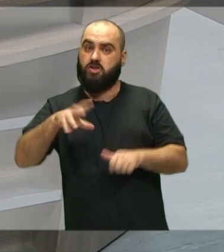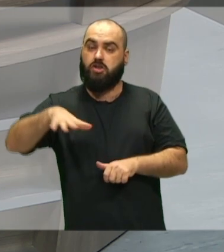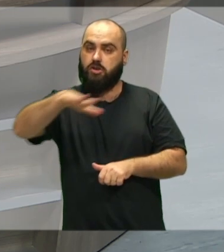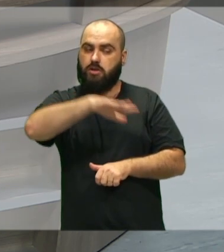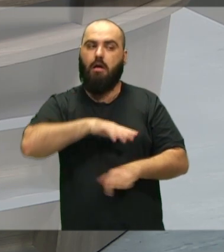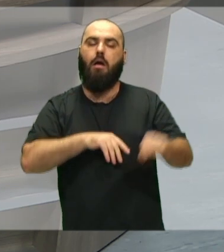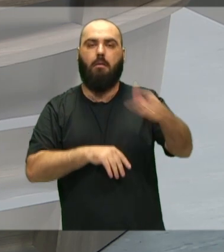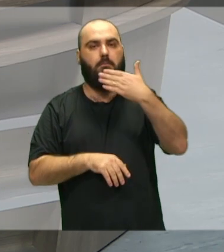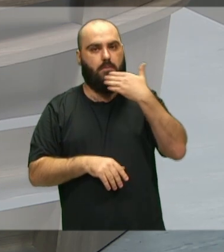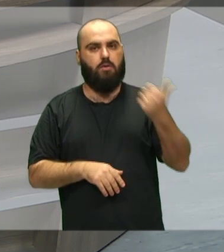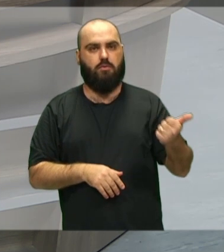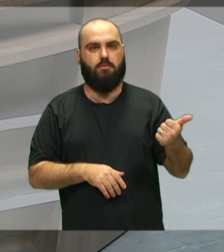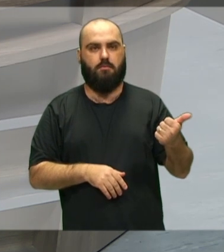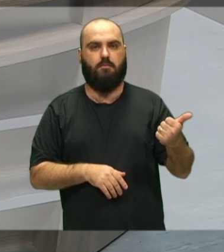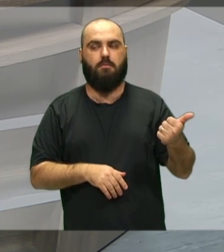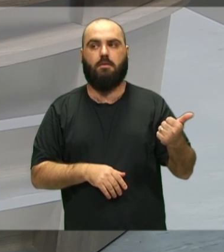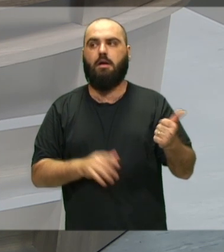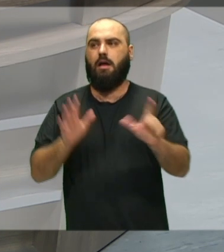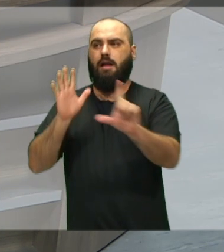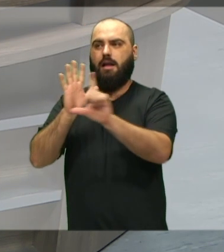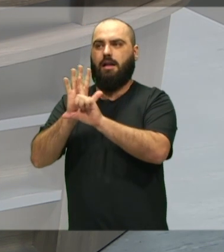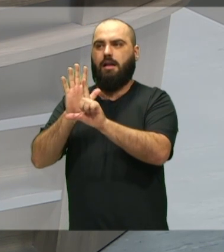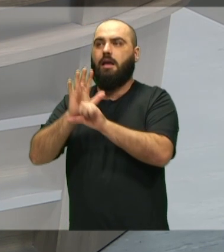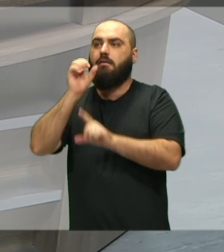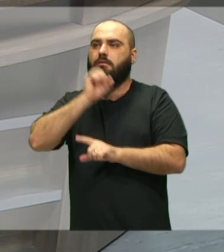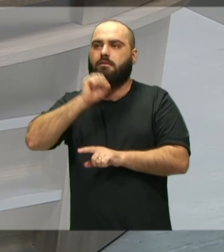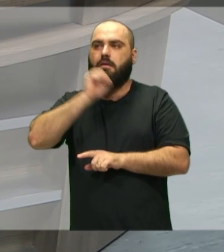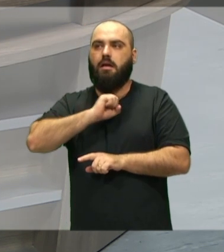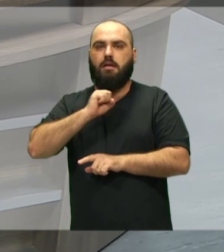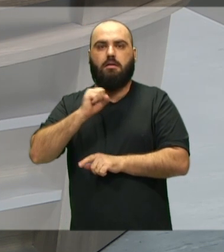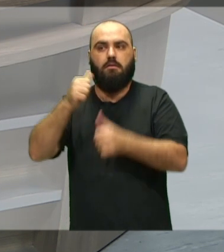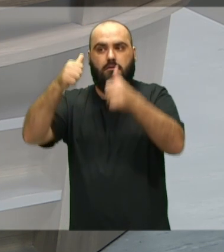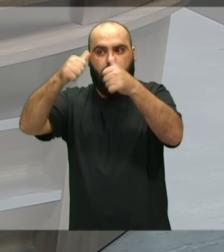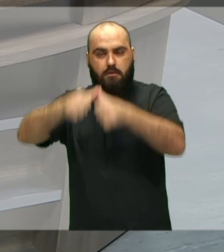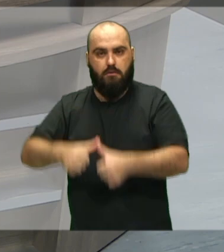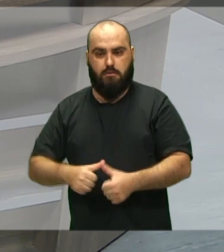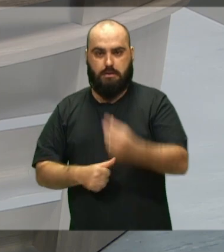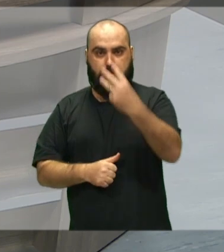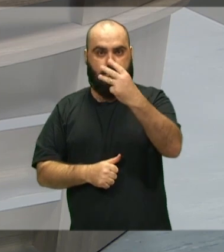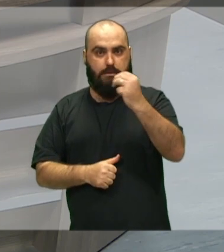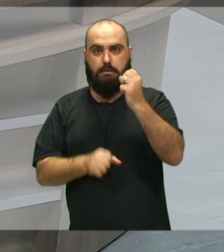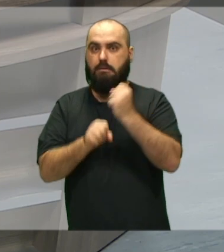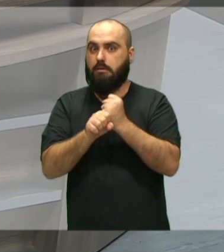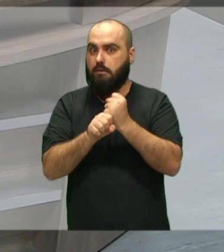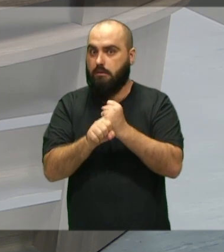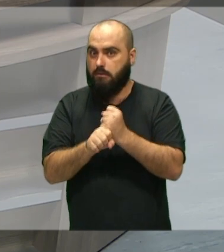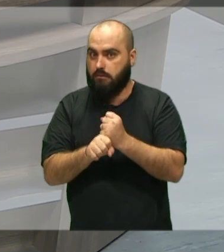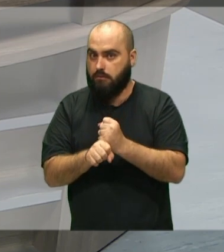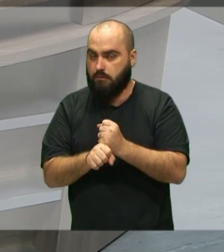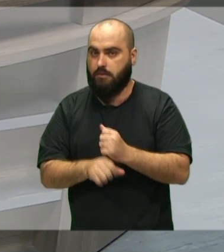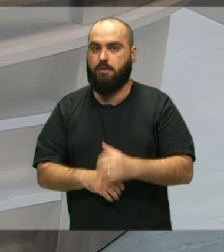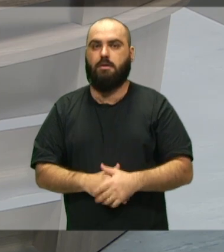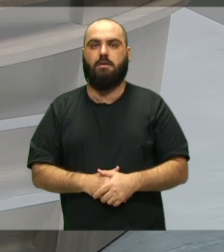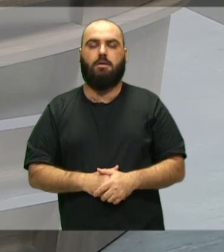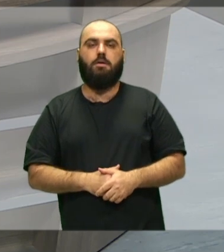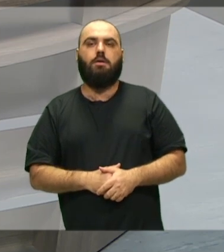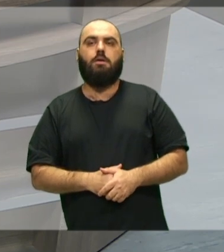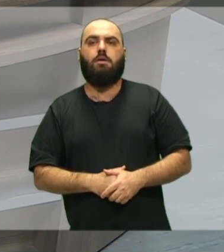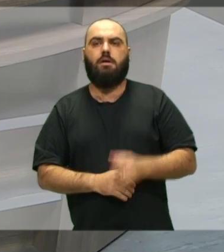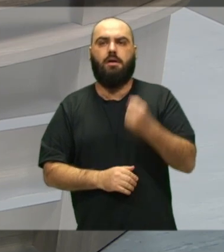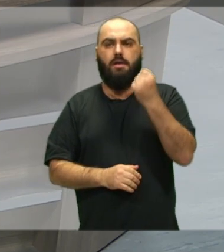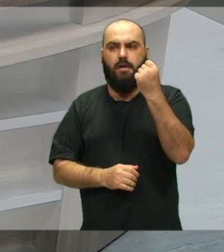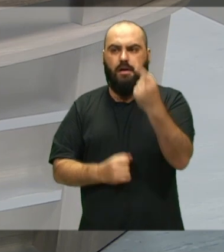que quando a lei antiga, ela durou 30 anos, né? 30 anos. Então, quer dizer, lógico, teve algumas